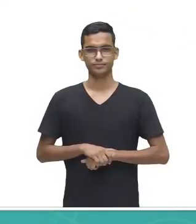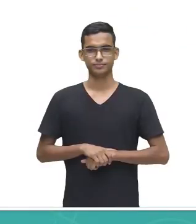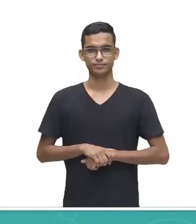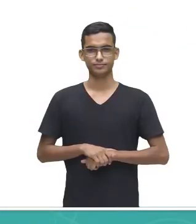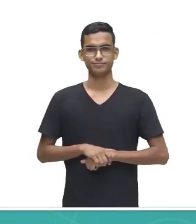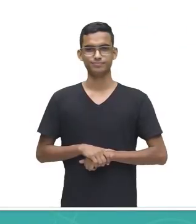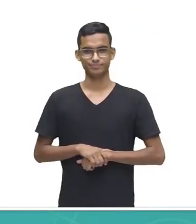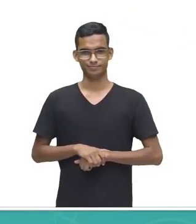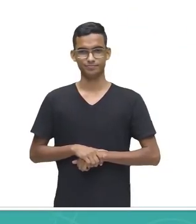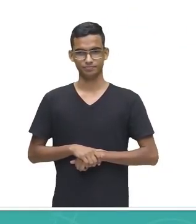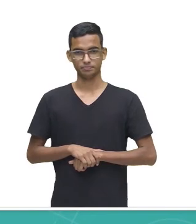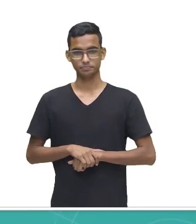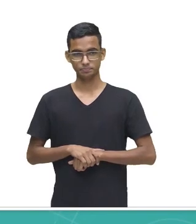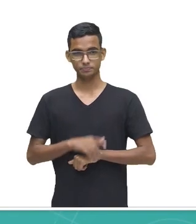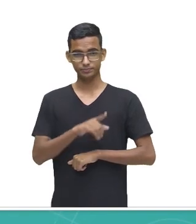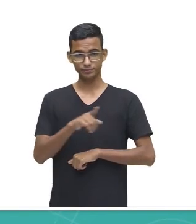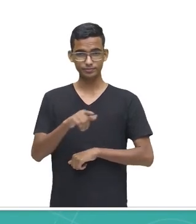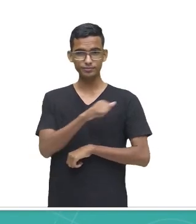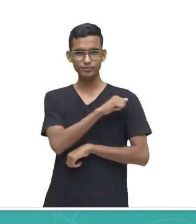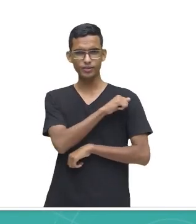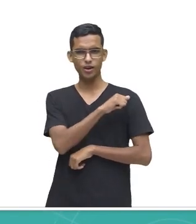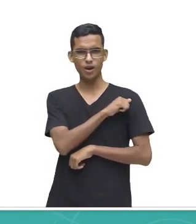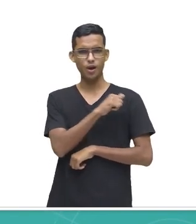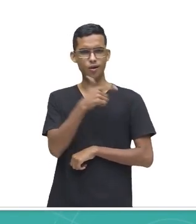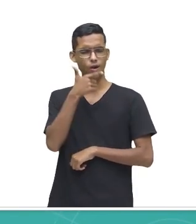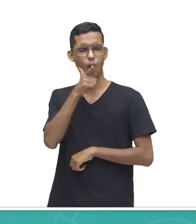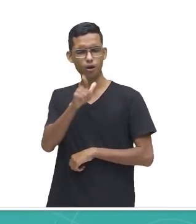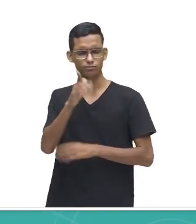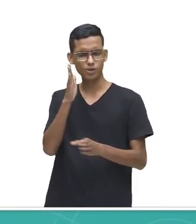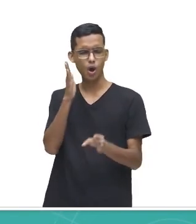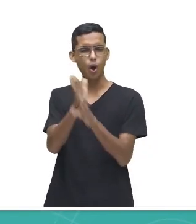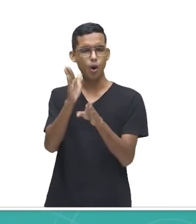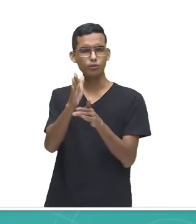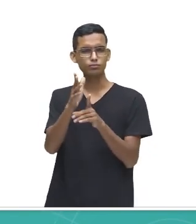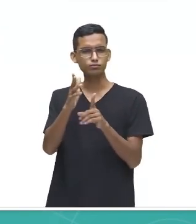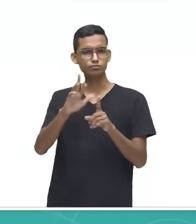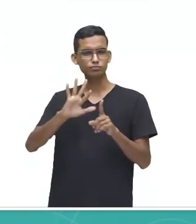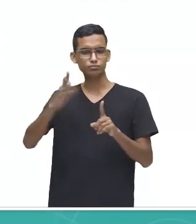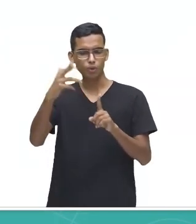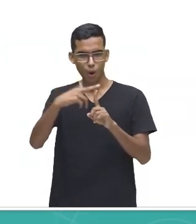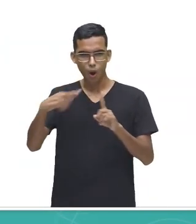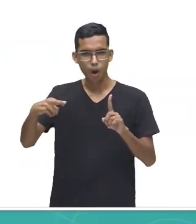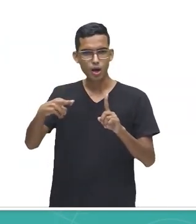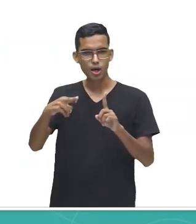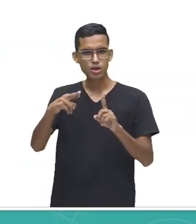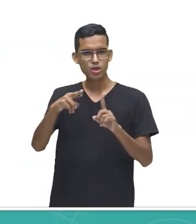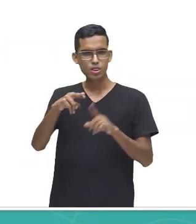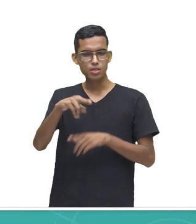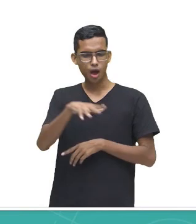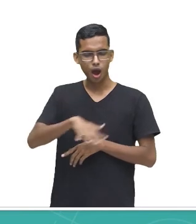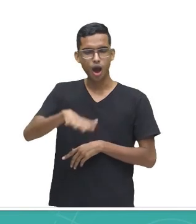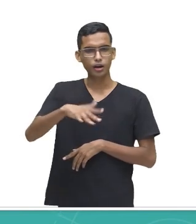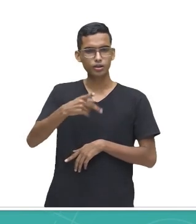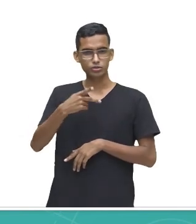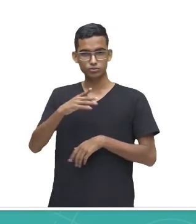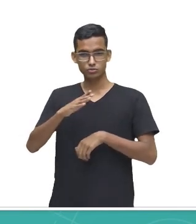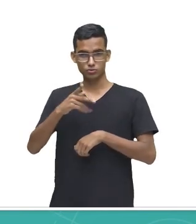aí, meu povo, deu para descobrir um fenômeno religioso de onde vocês moram? Vamos dar